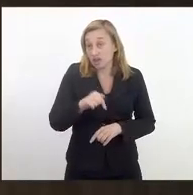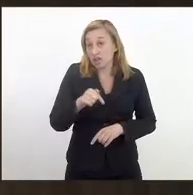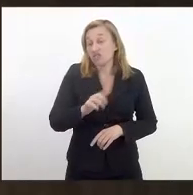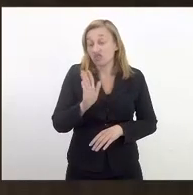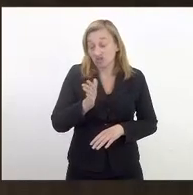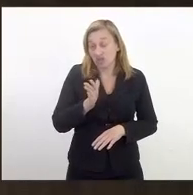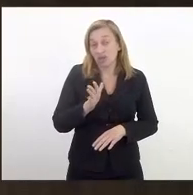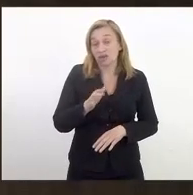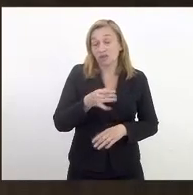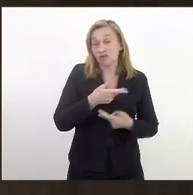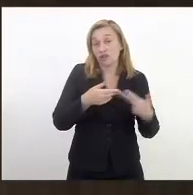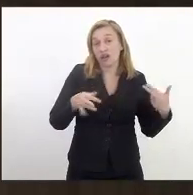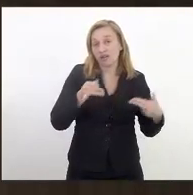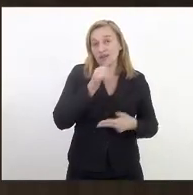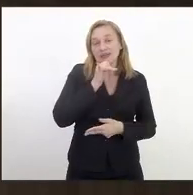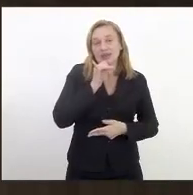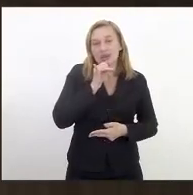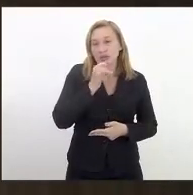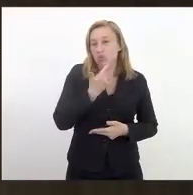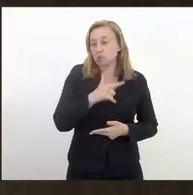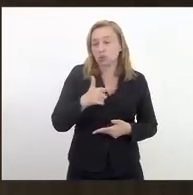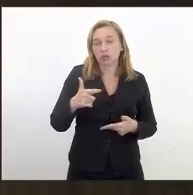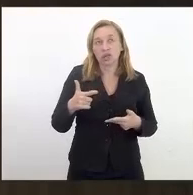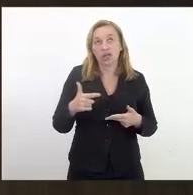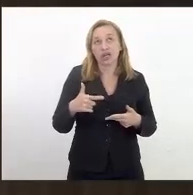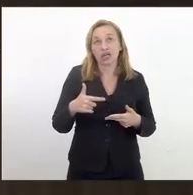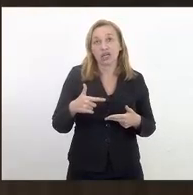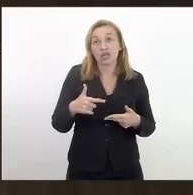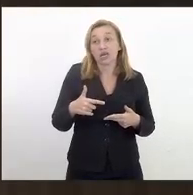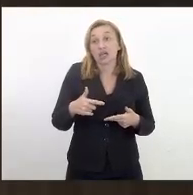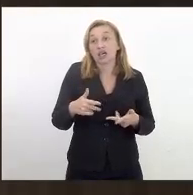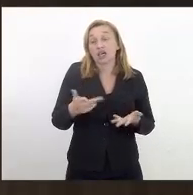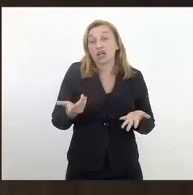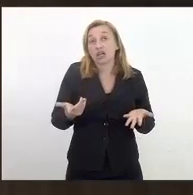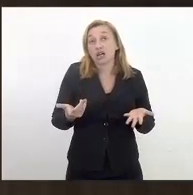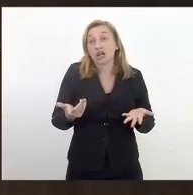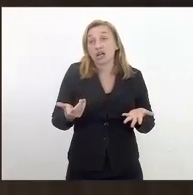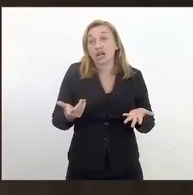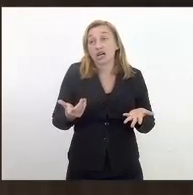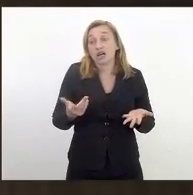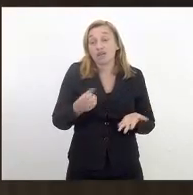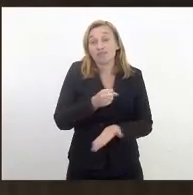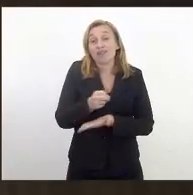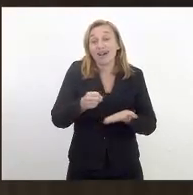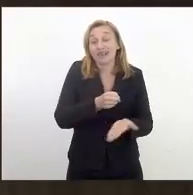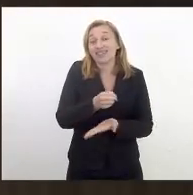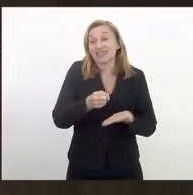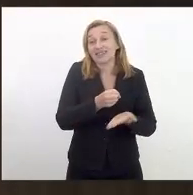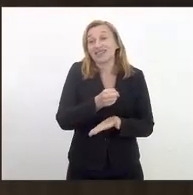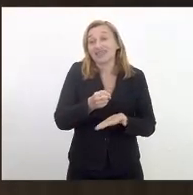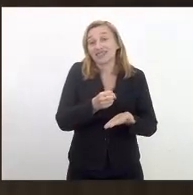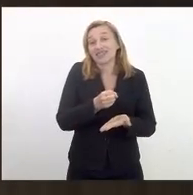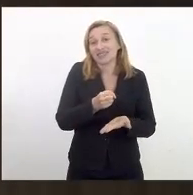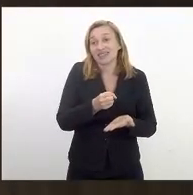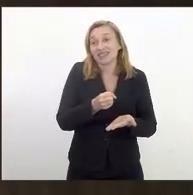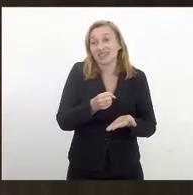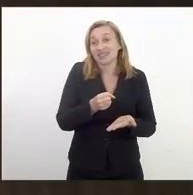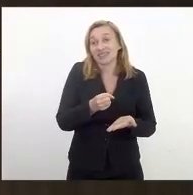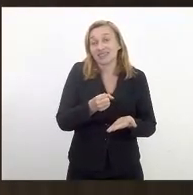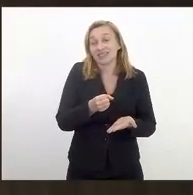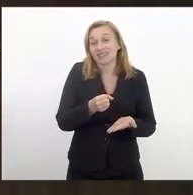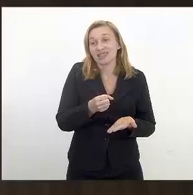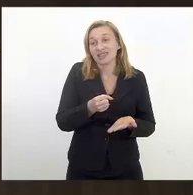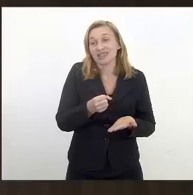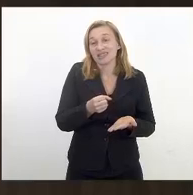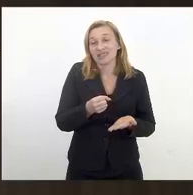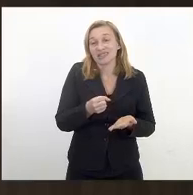uma sucessão de exemplo de que não tem não tem procedência não tem base empírica alguém base empírica